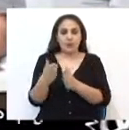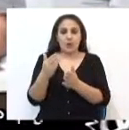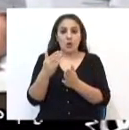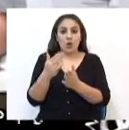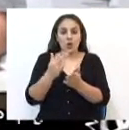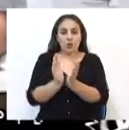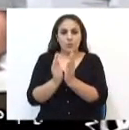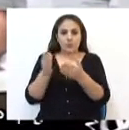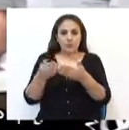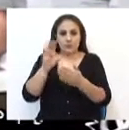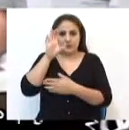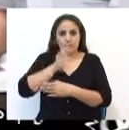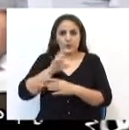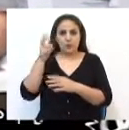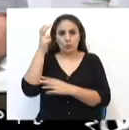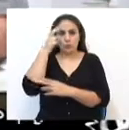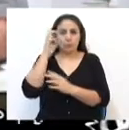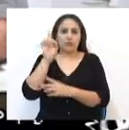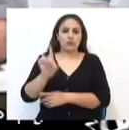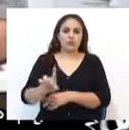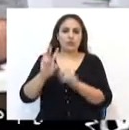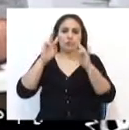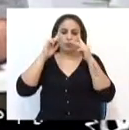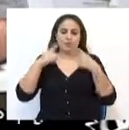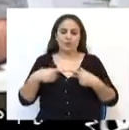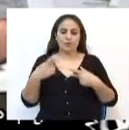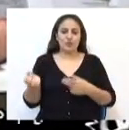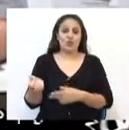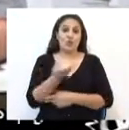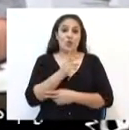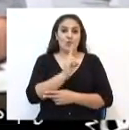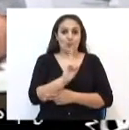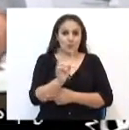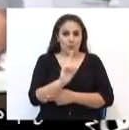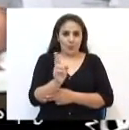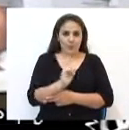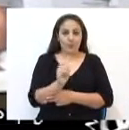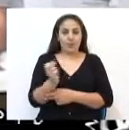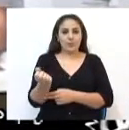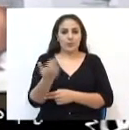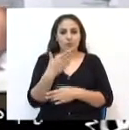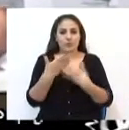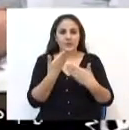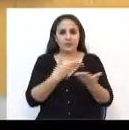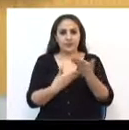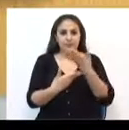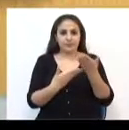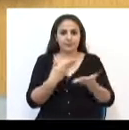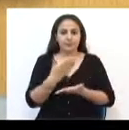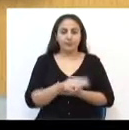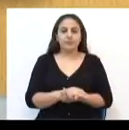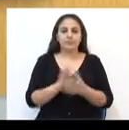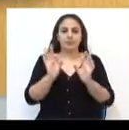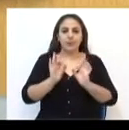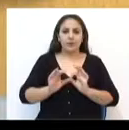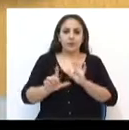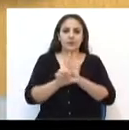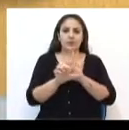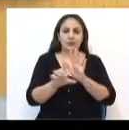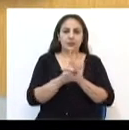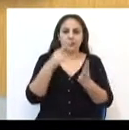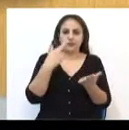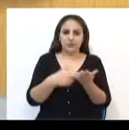Cidadania, Cultura e Direitos Humanos. É uma nova nomenclatura com novas atribuições. O projeto de lei